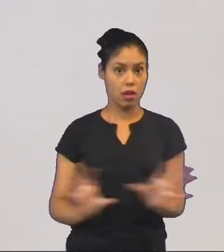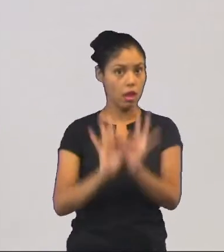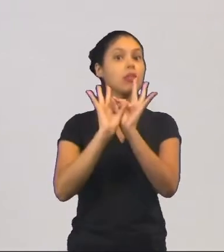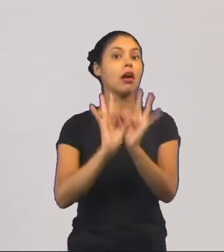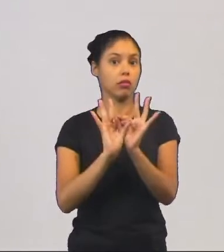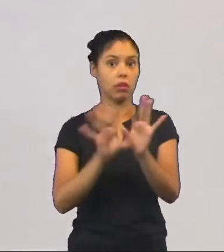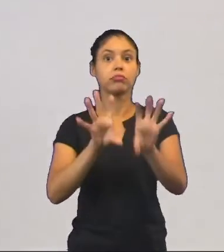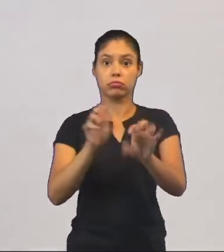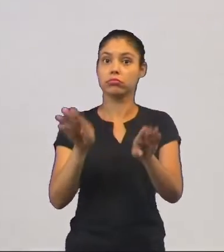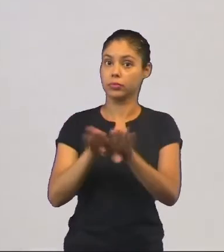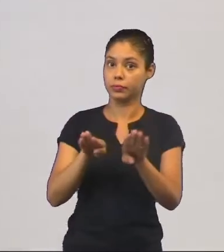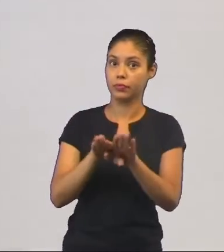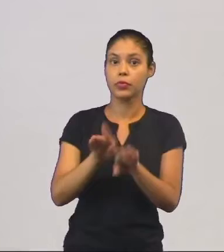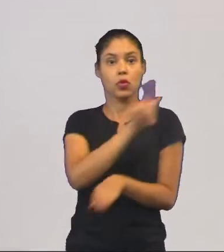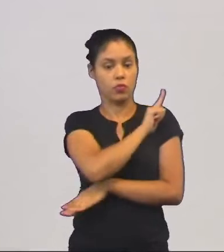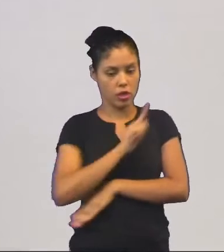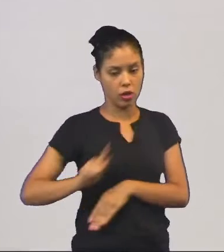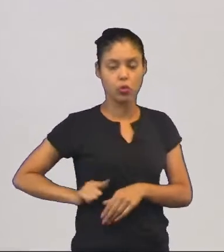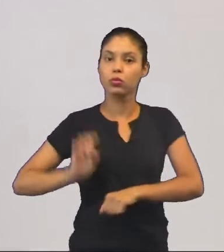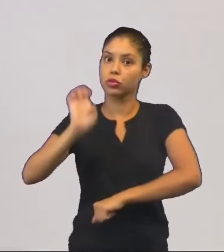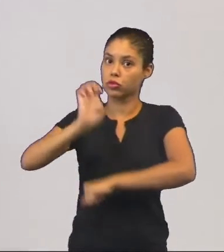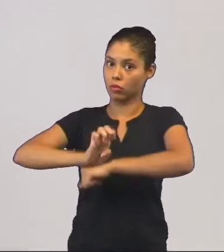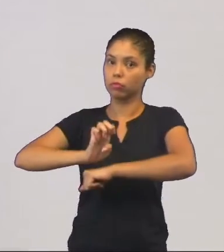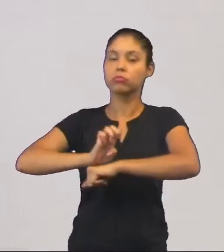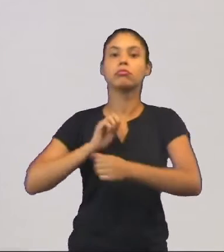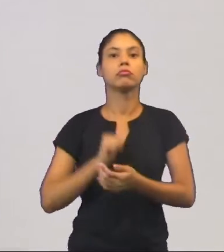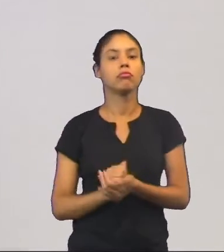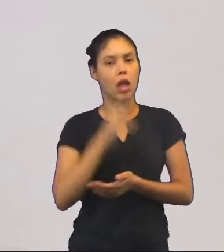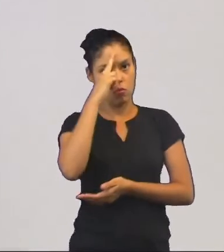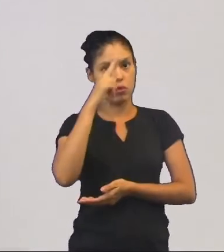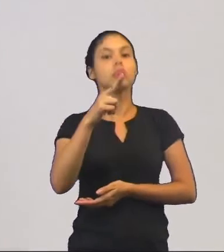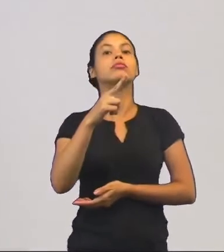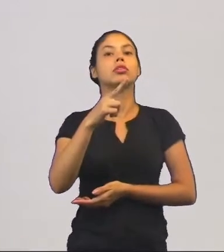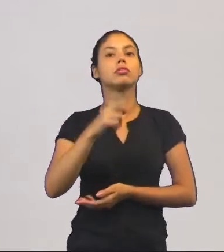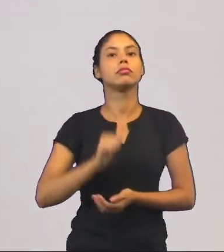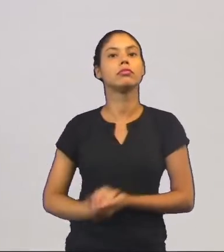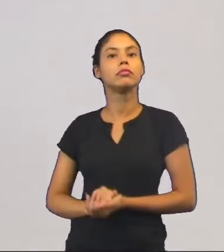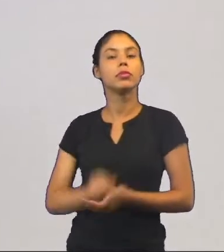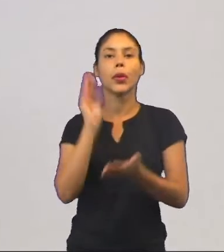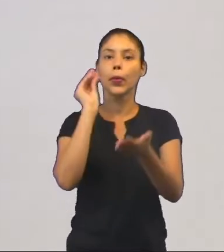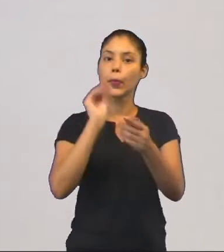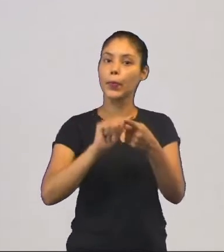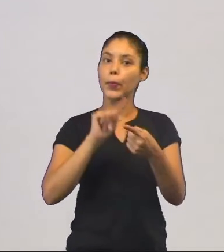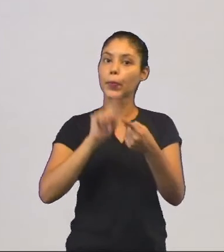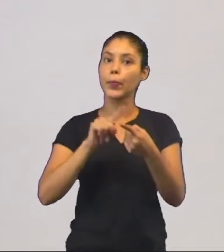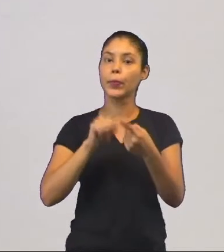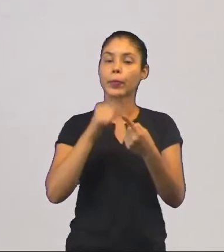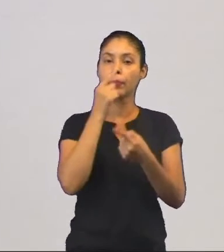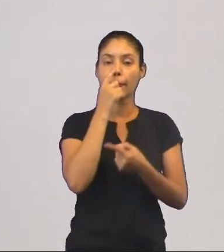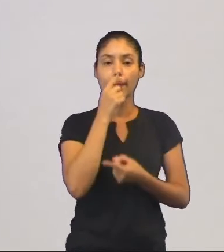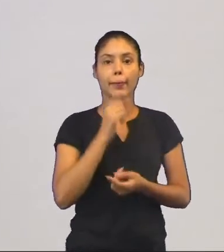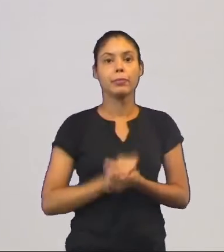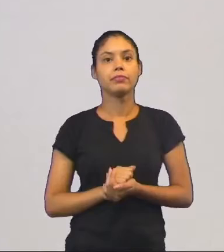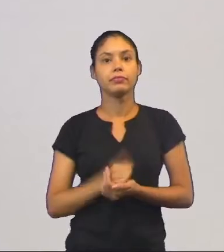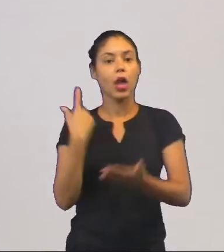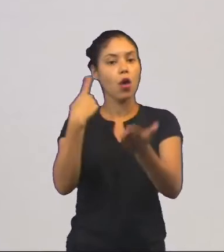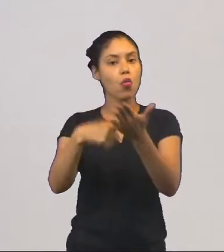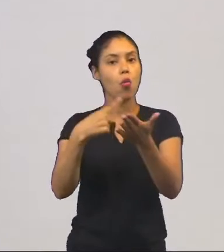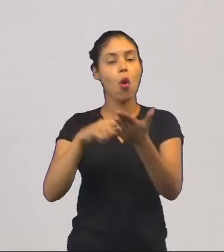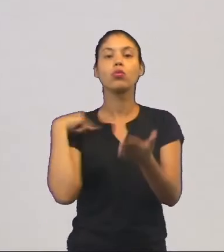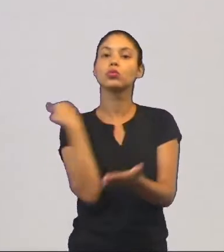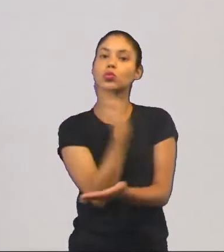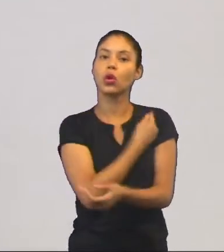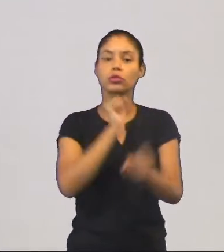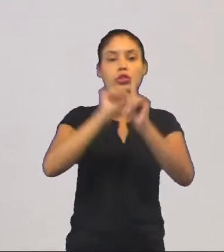a isso. Então, o governador do estado, ele é uma autoridade, pelo fato, digamos assim, em acordo com o